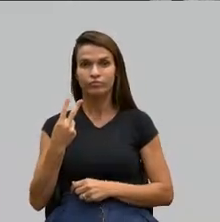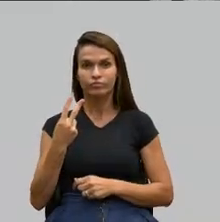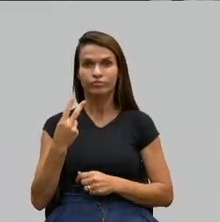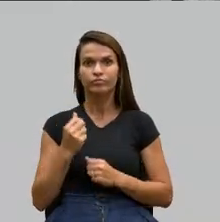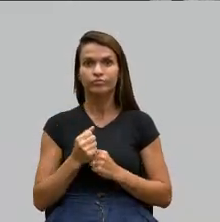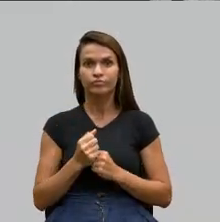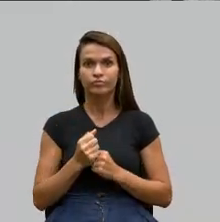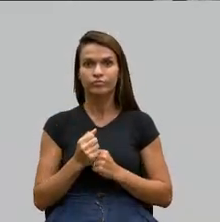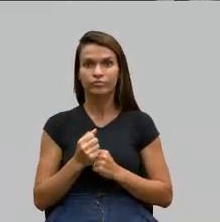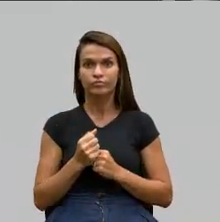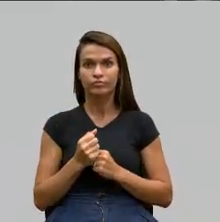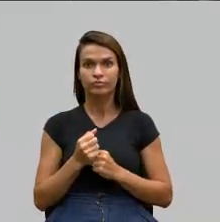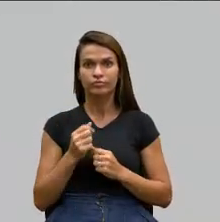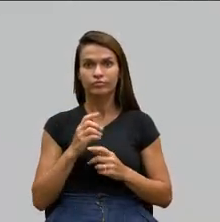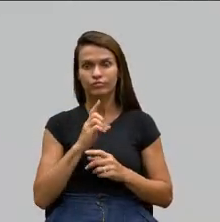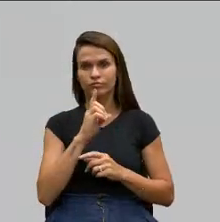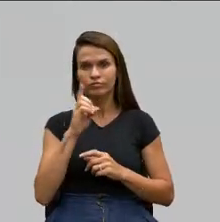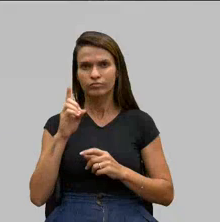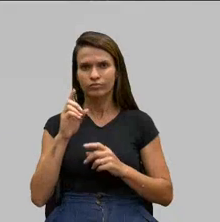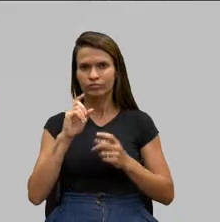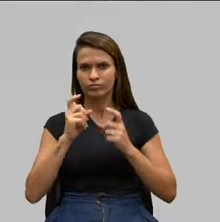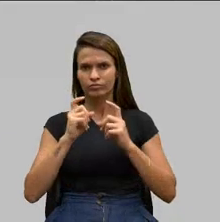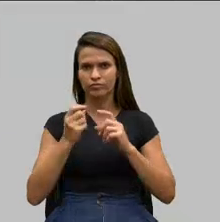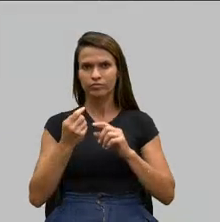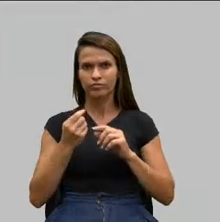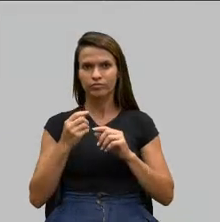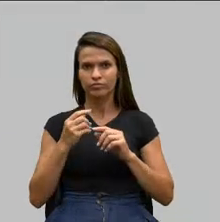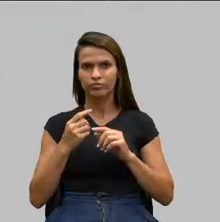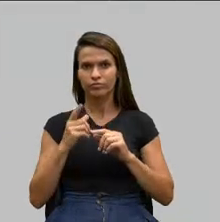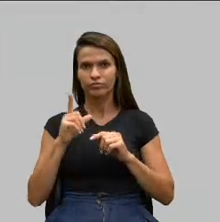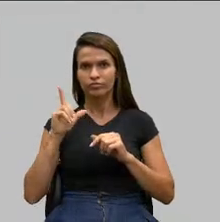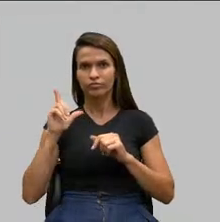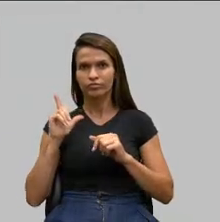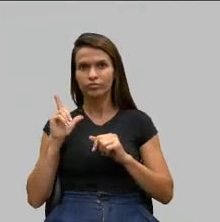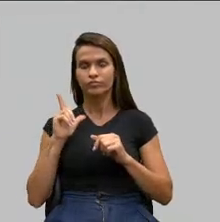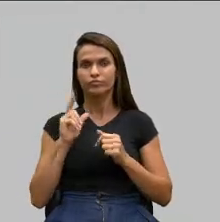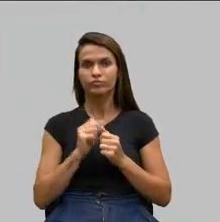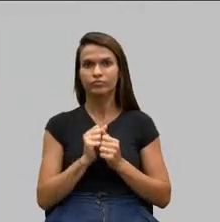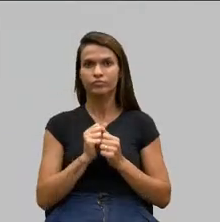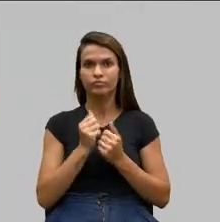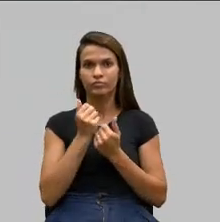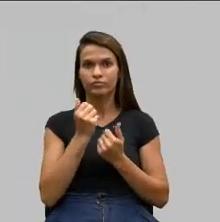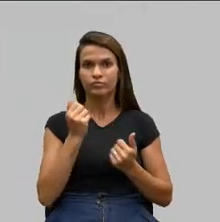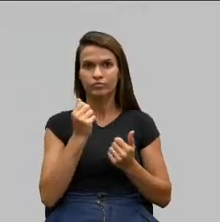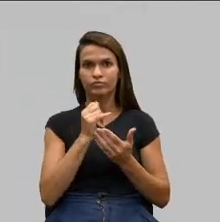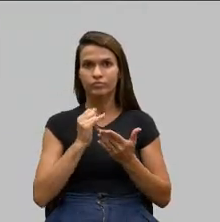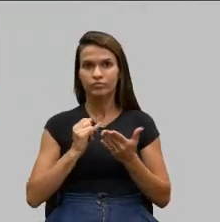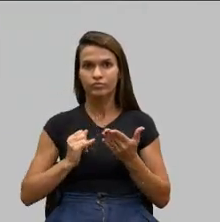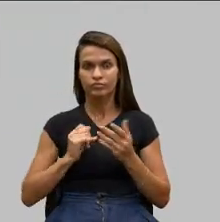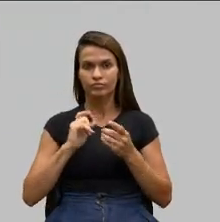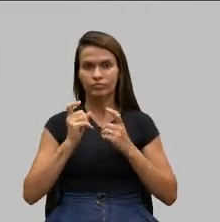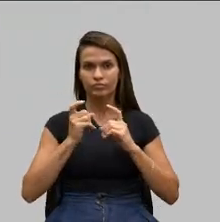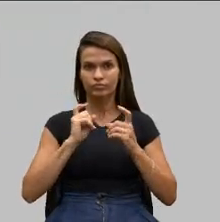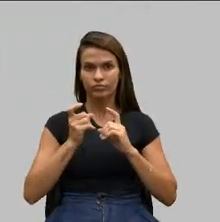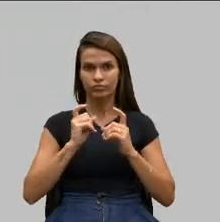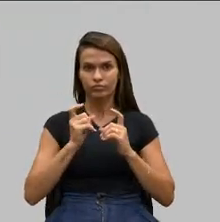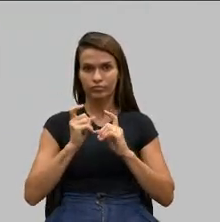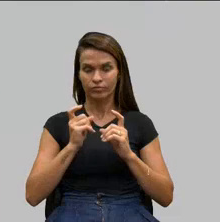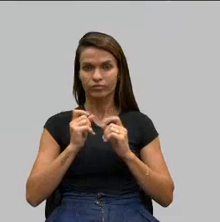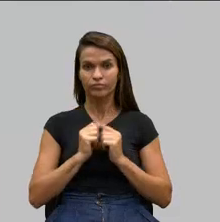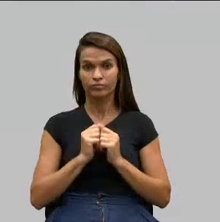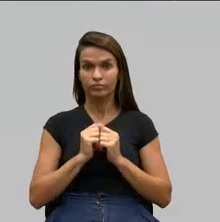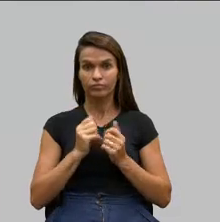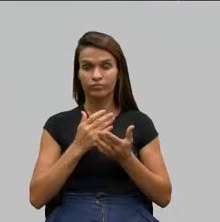leitura da ata da reunião anterior considera aprovada e solicita sua subscrição esta reunião se destina a apreciar a matéria